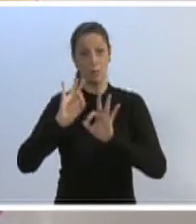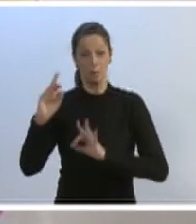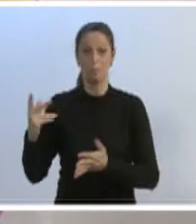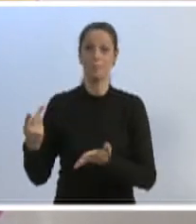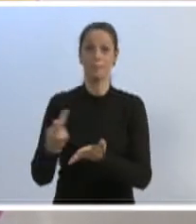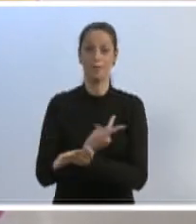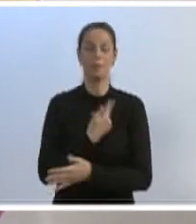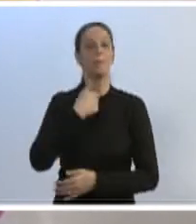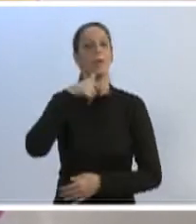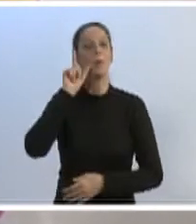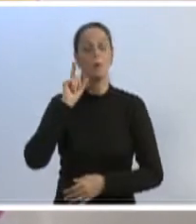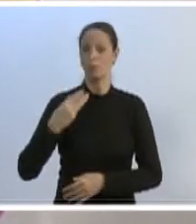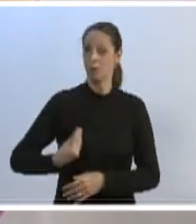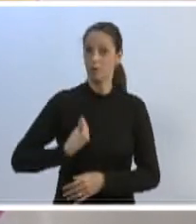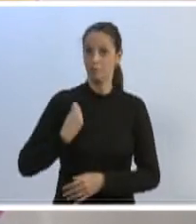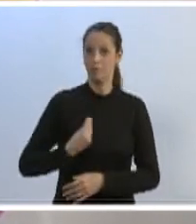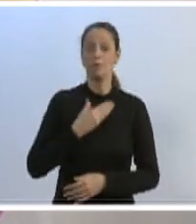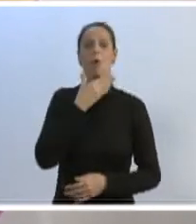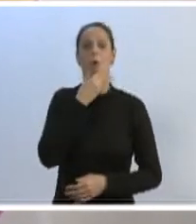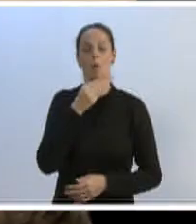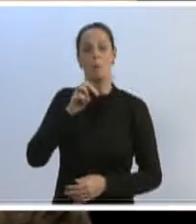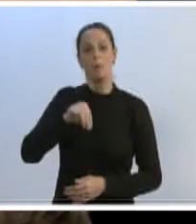onde estava presente o Moacir